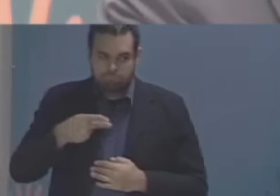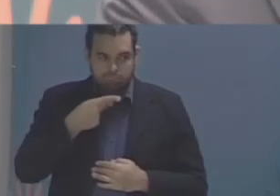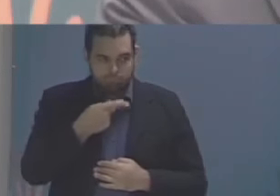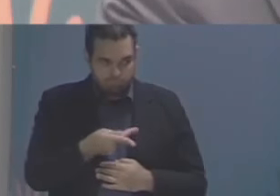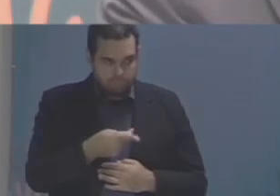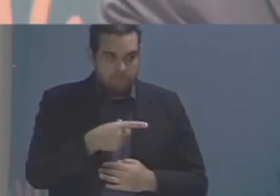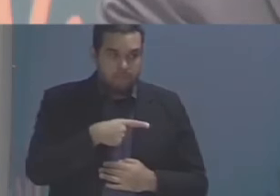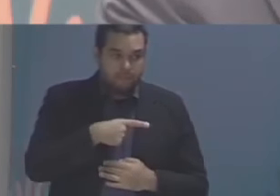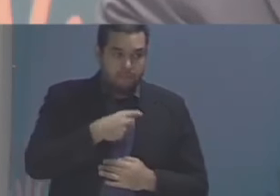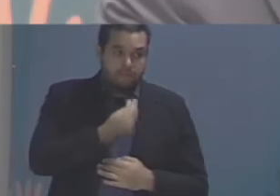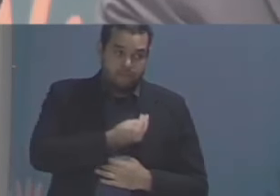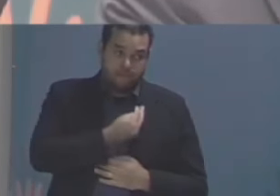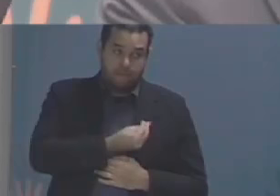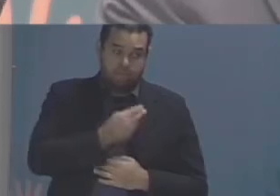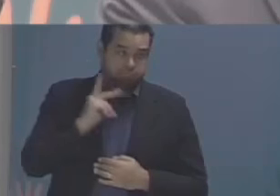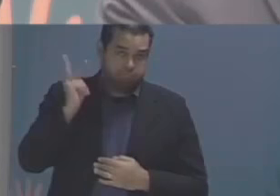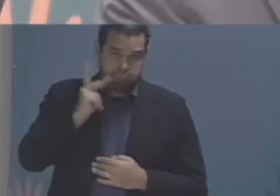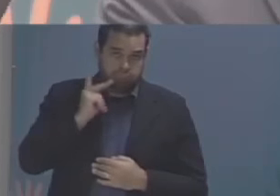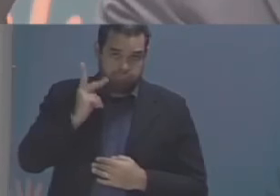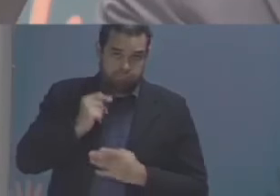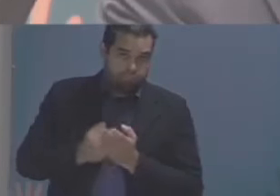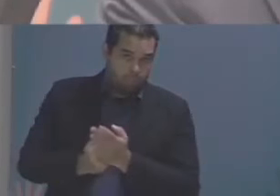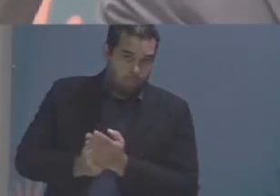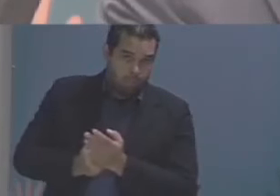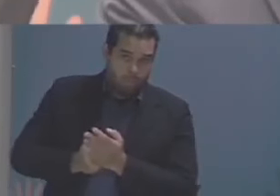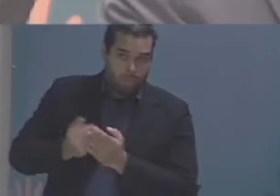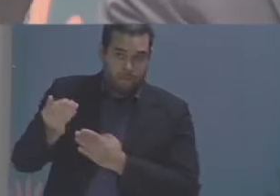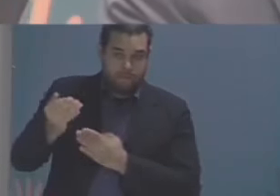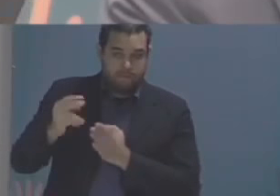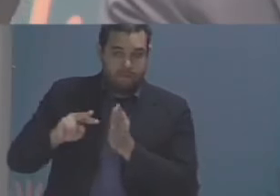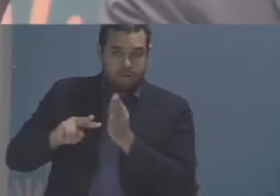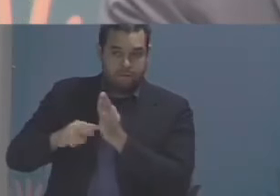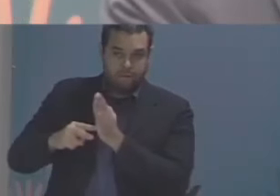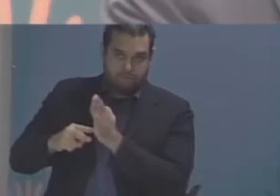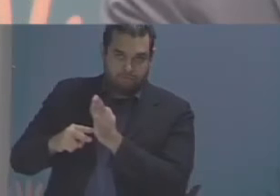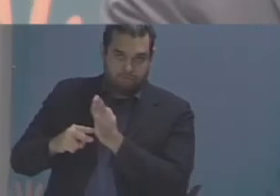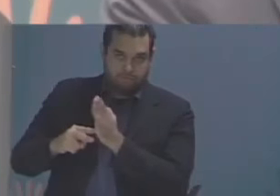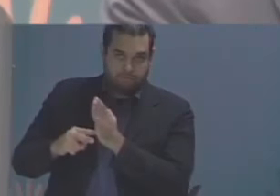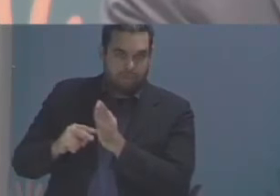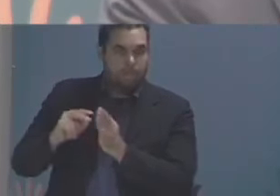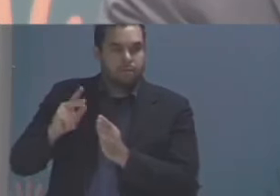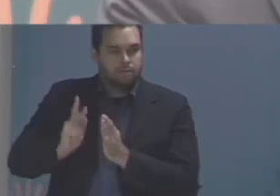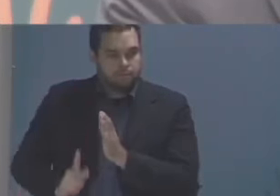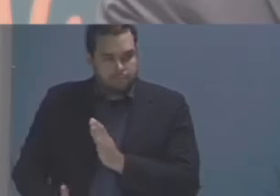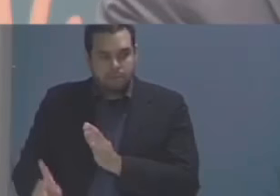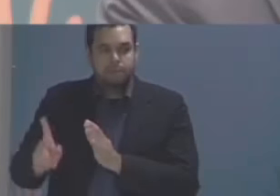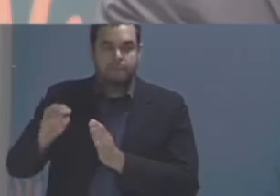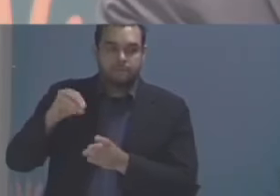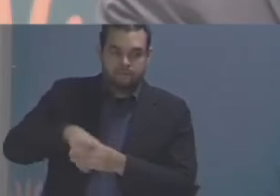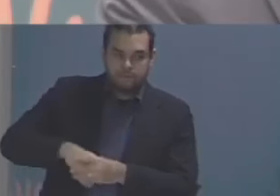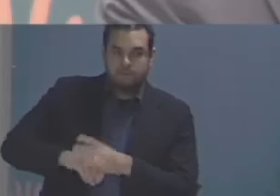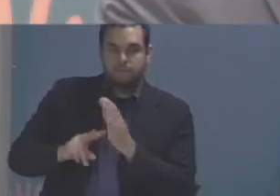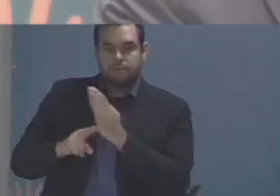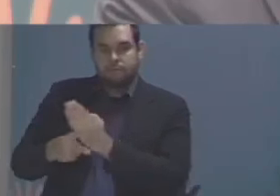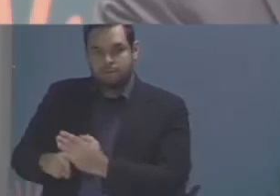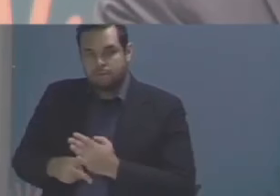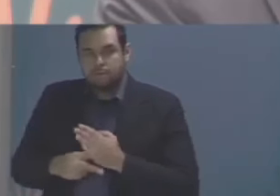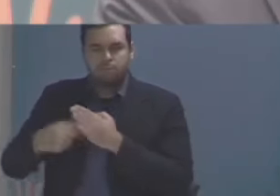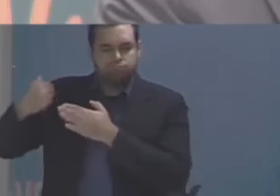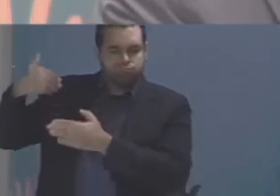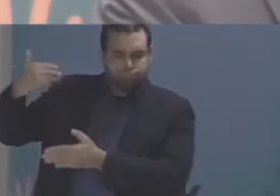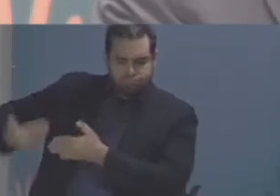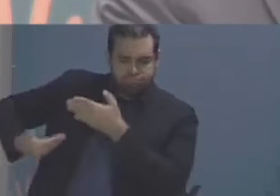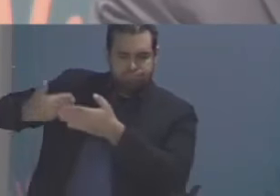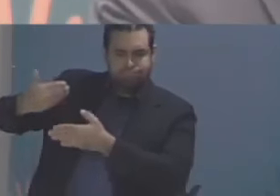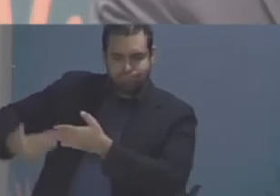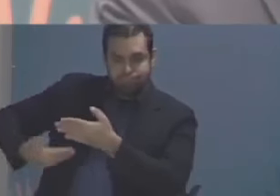afirmou, teve a sua vida política toda a partir do sindicato. Né? Sempre esteve dentro do sindicato, há muitos anos está no